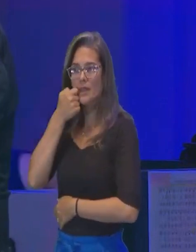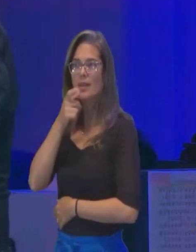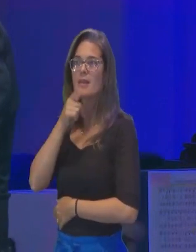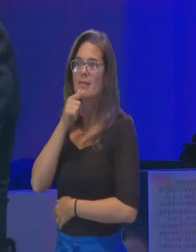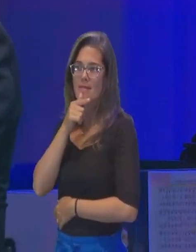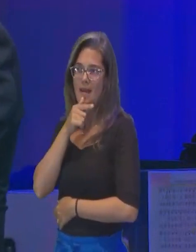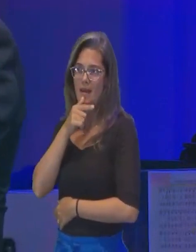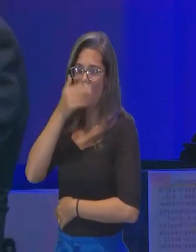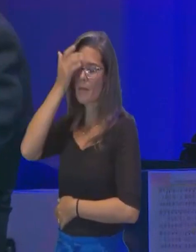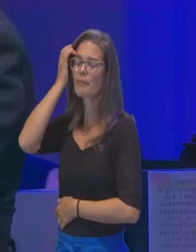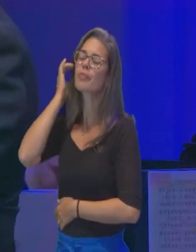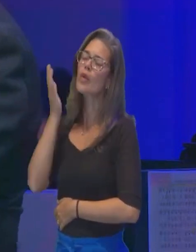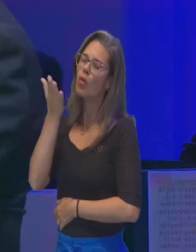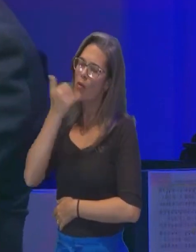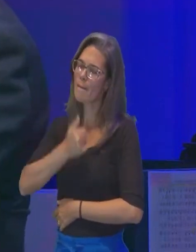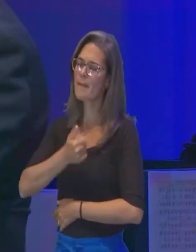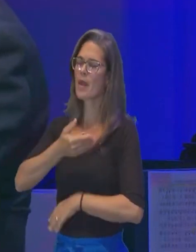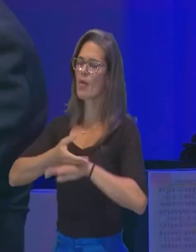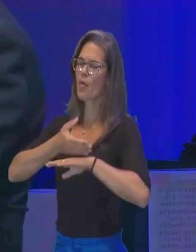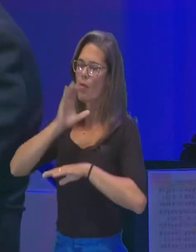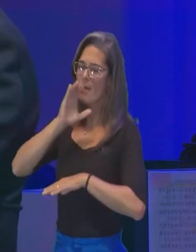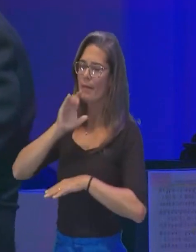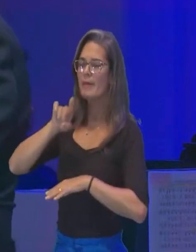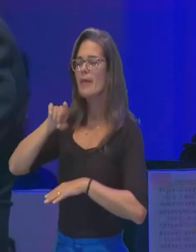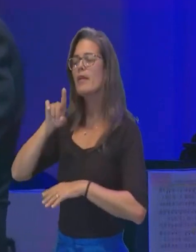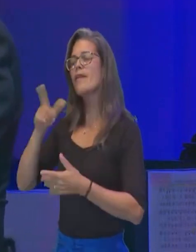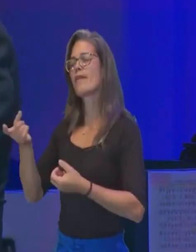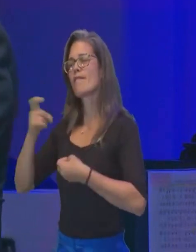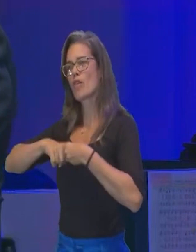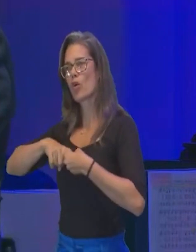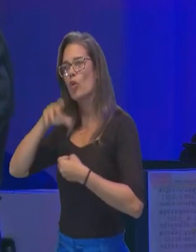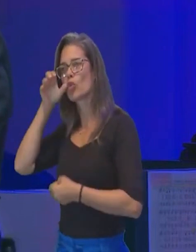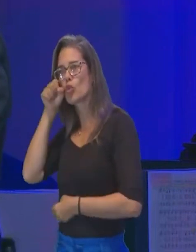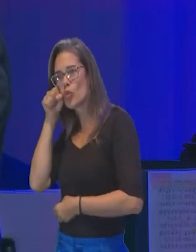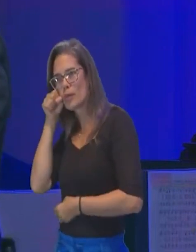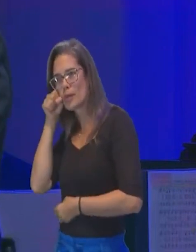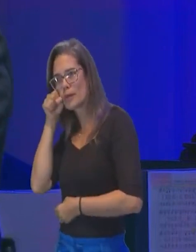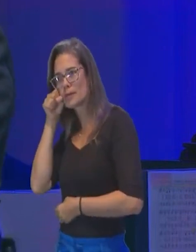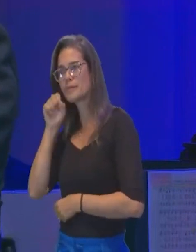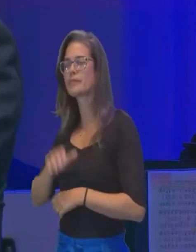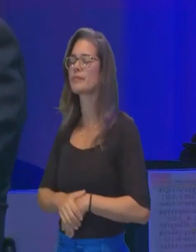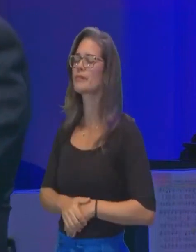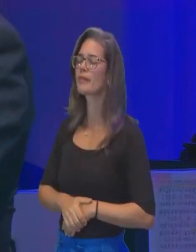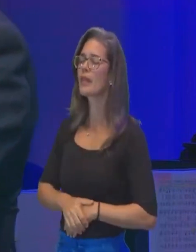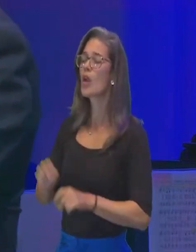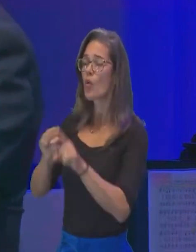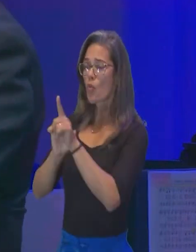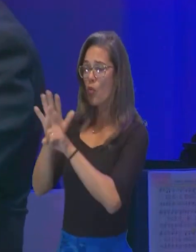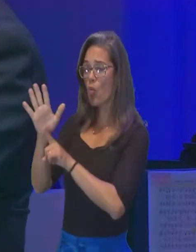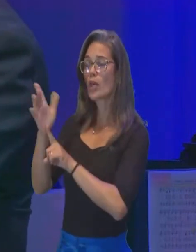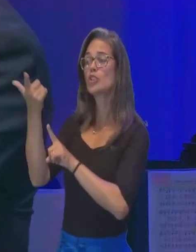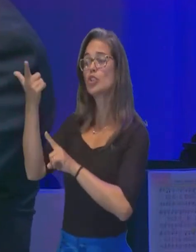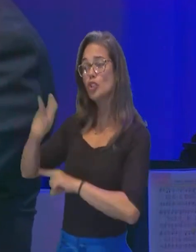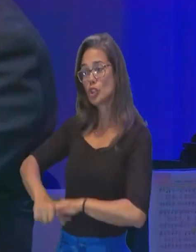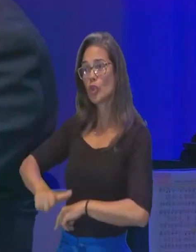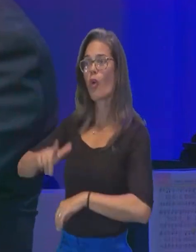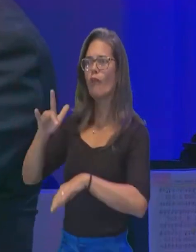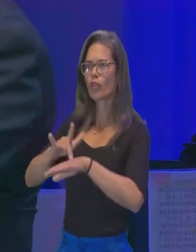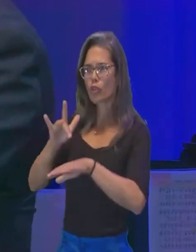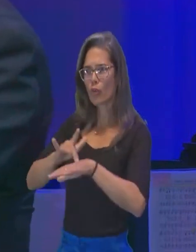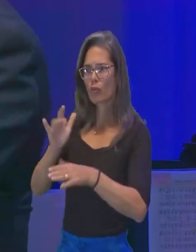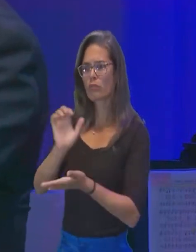água. Comeu, bebeu e tornou a dormir. Voltou segunda vez o anjo do Senhor, tocou-lhe e lhe